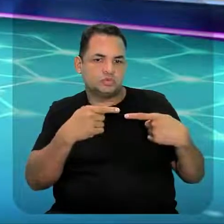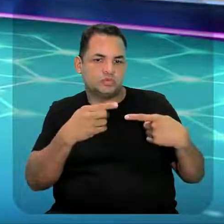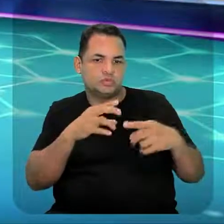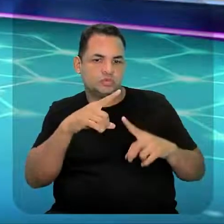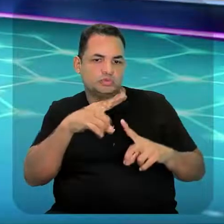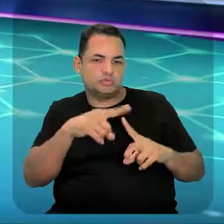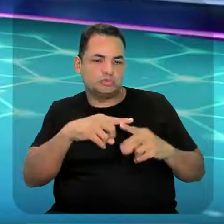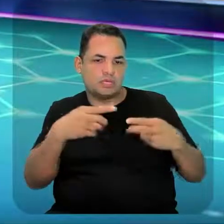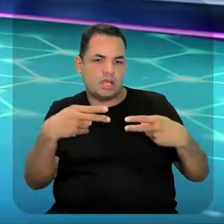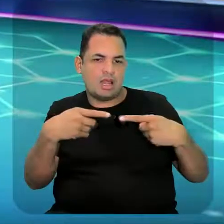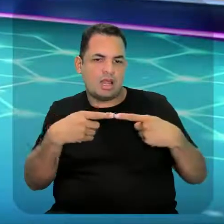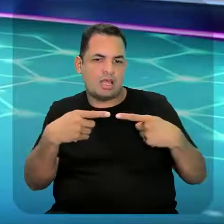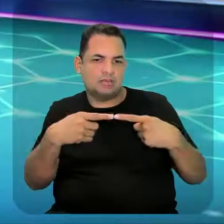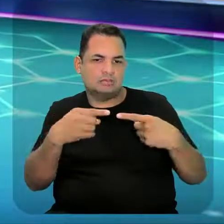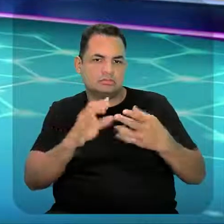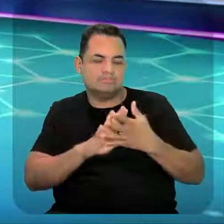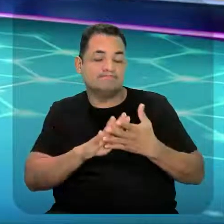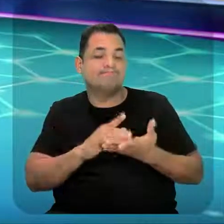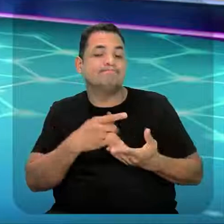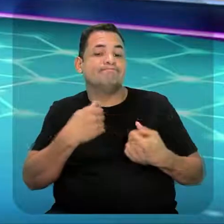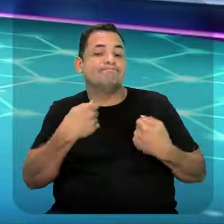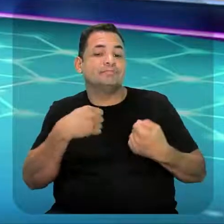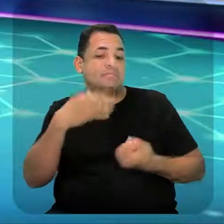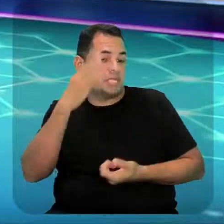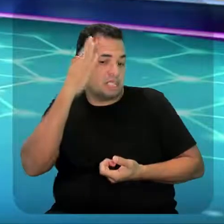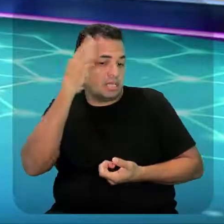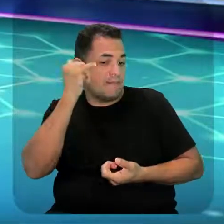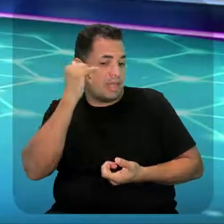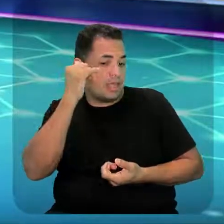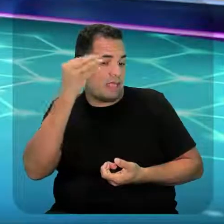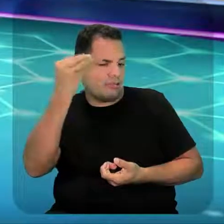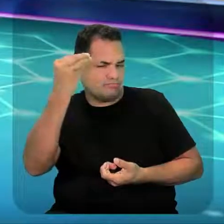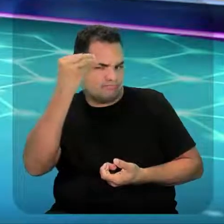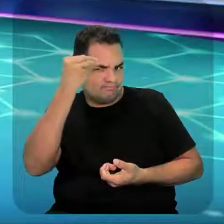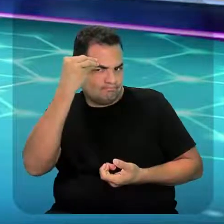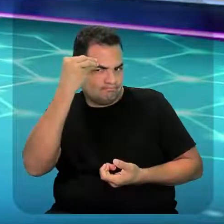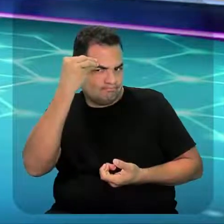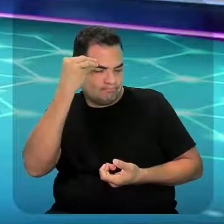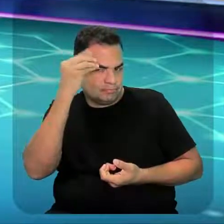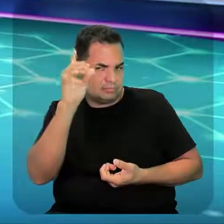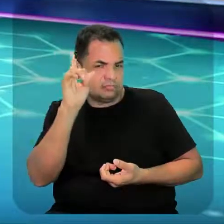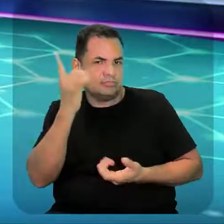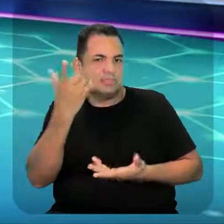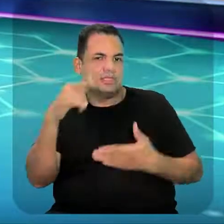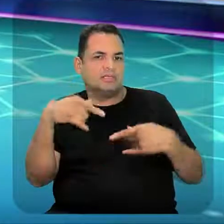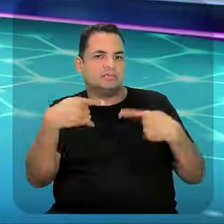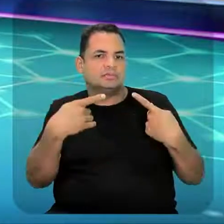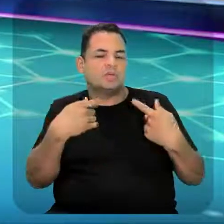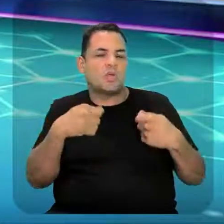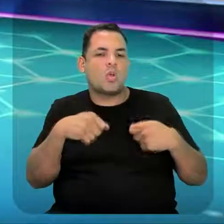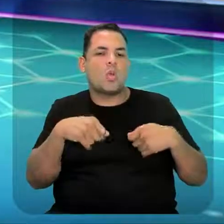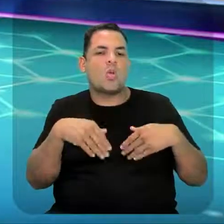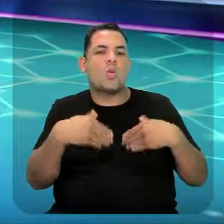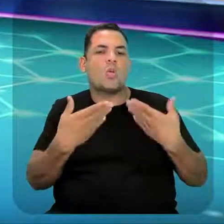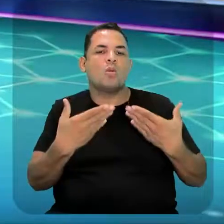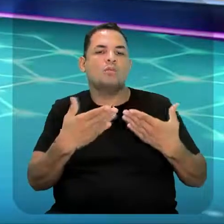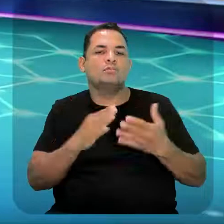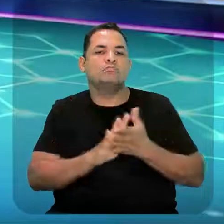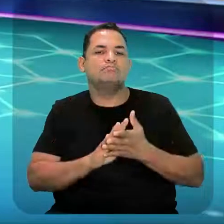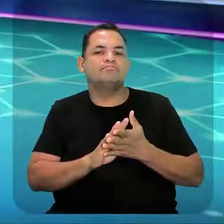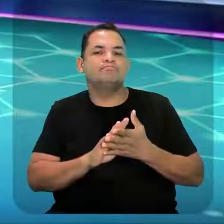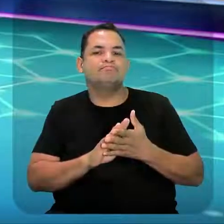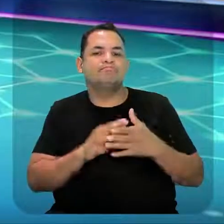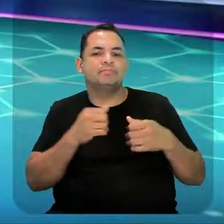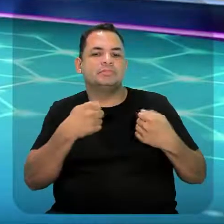ter ela em mente. Não é decoreba não, viu? Não é aquela decorada não, que quando você precisar lá no vestibular ou